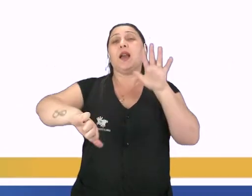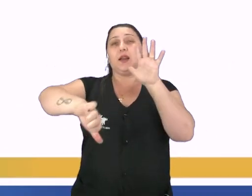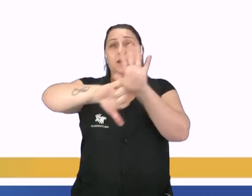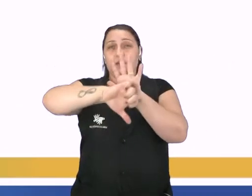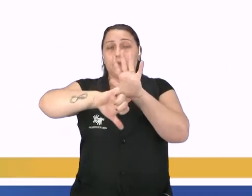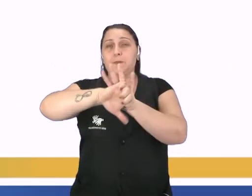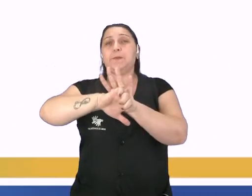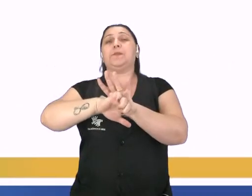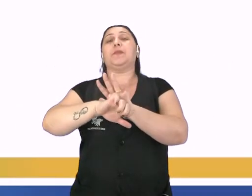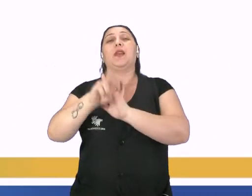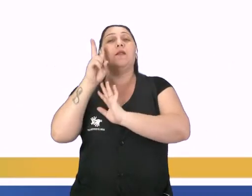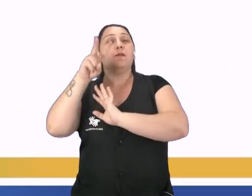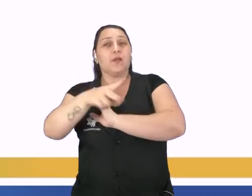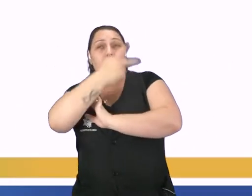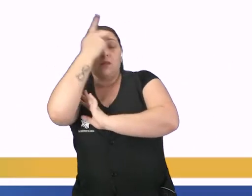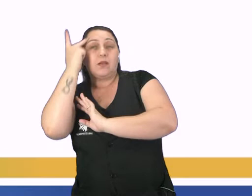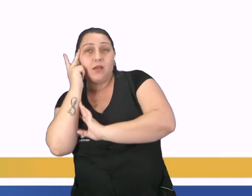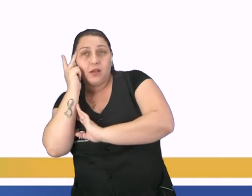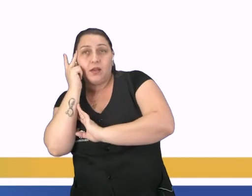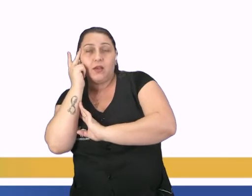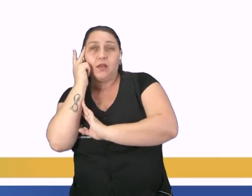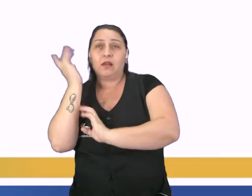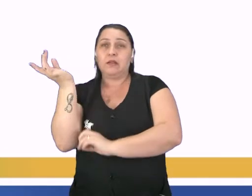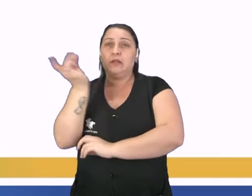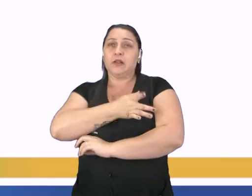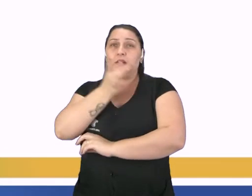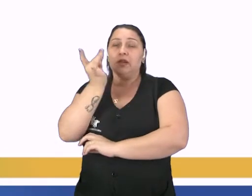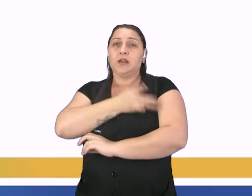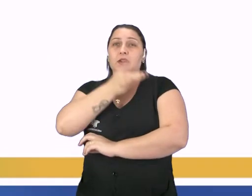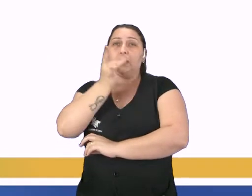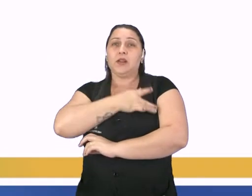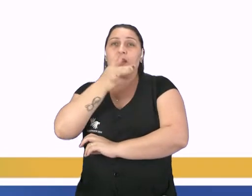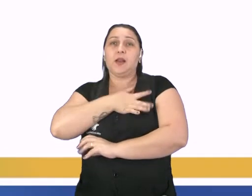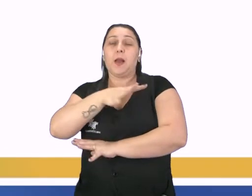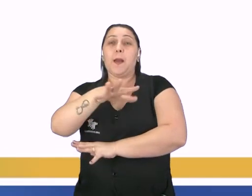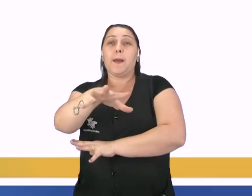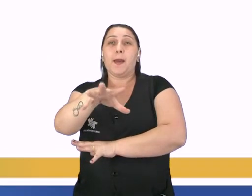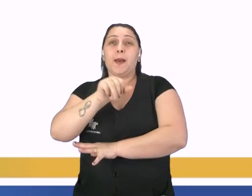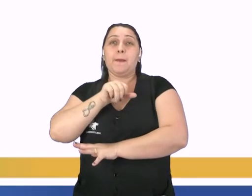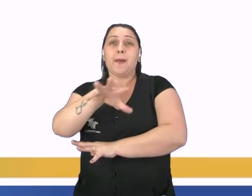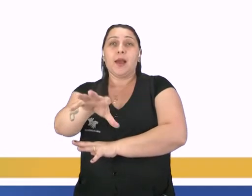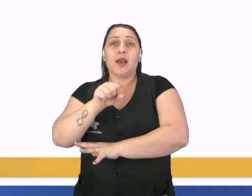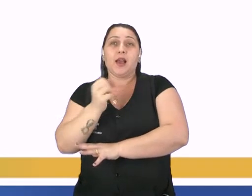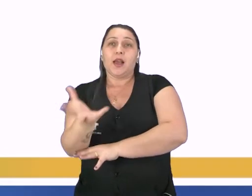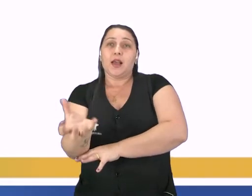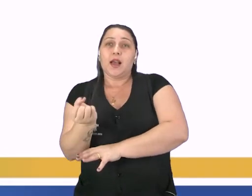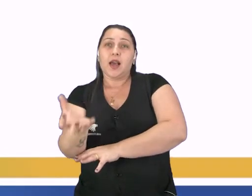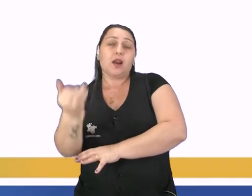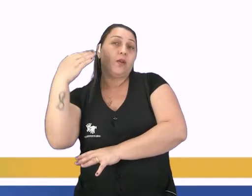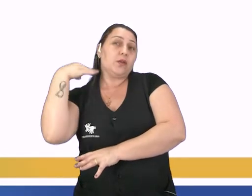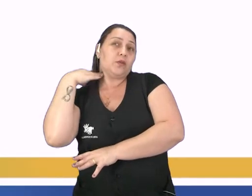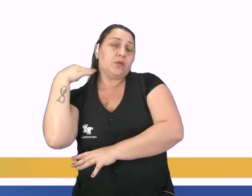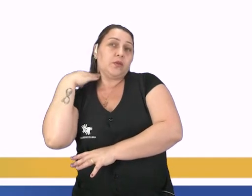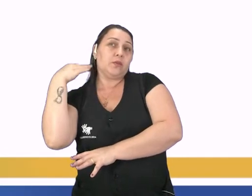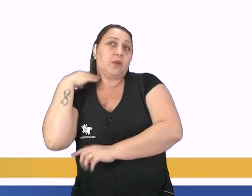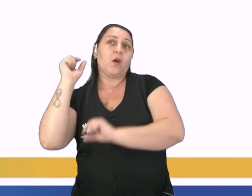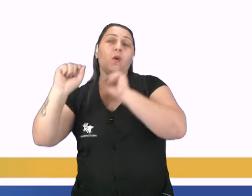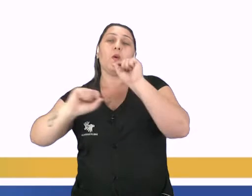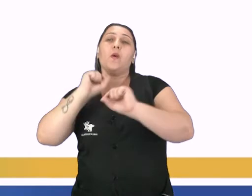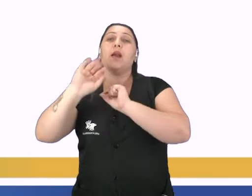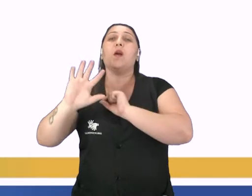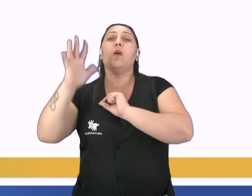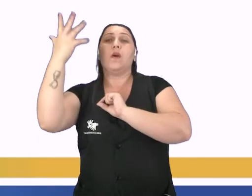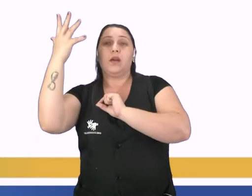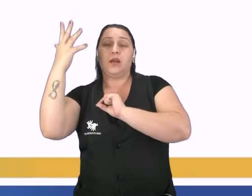financeira, visto que as pessoas, em pânico, sacaram todos seus valores depositados nos bancos, o que provocou